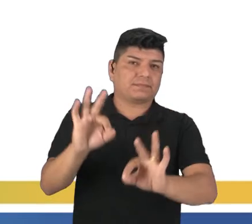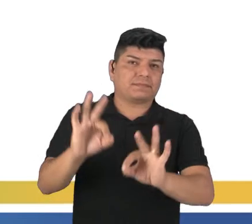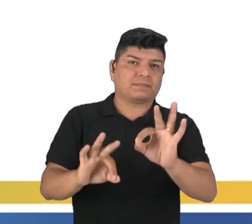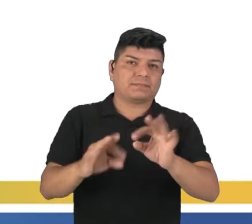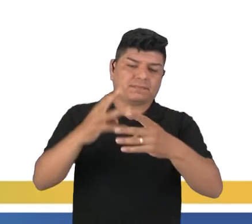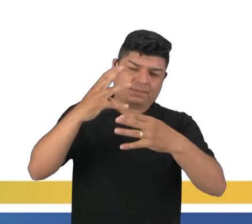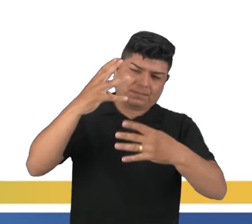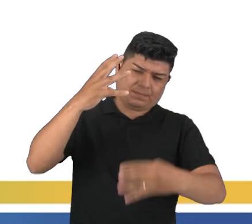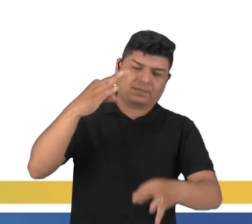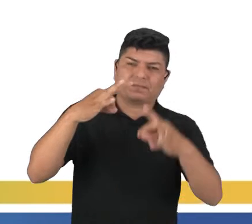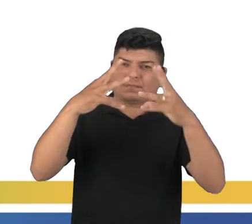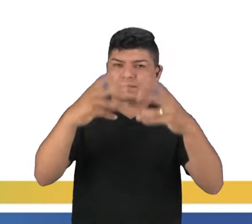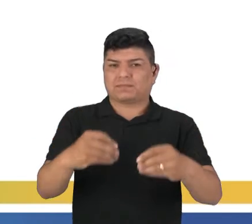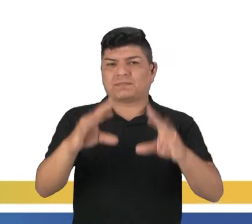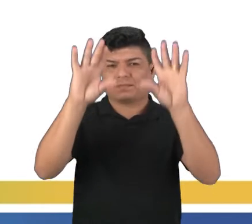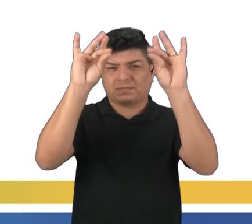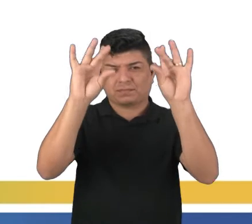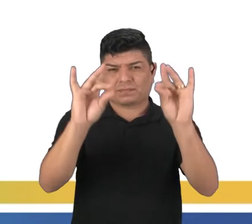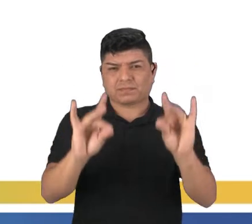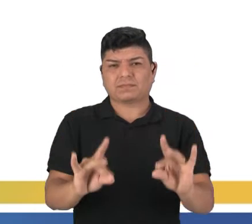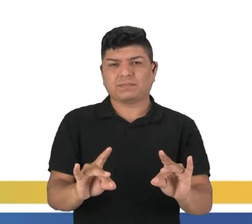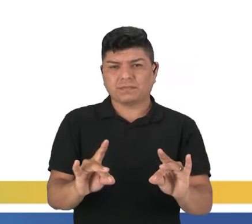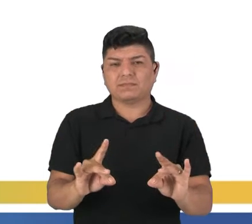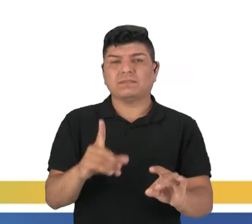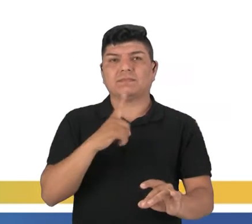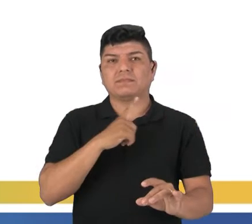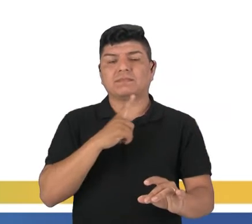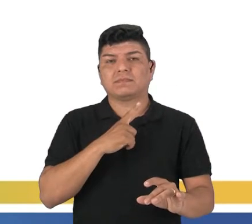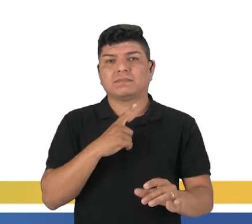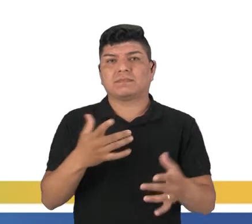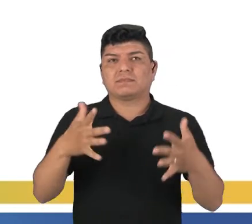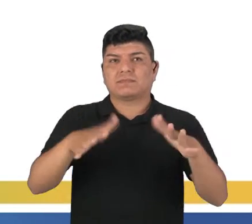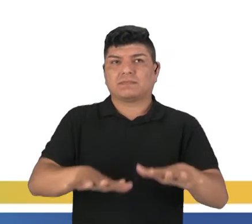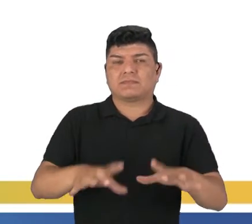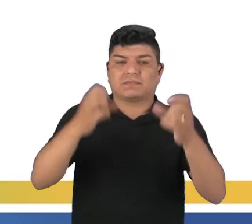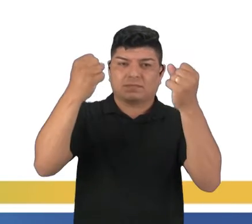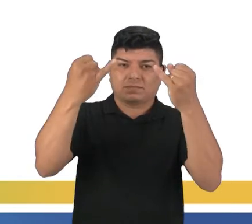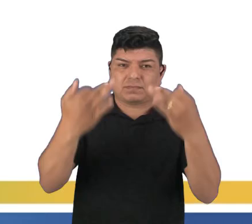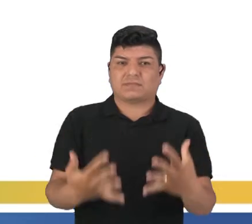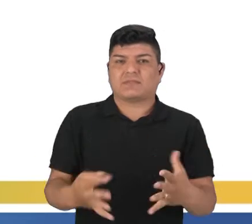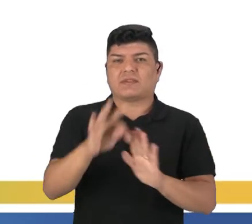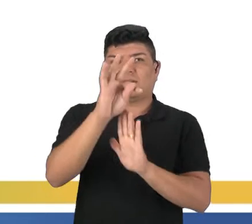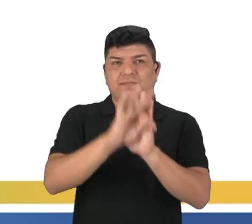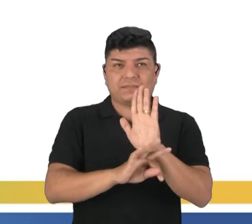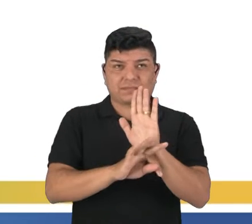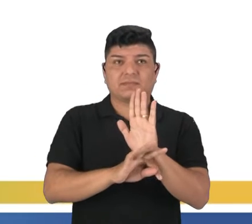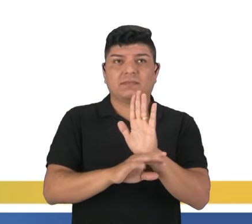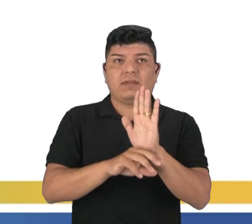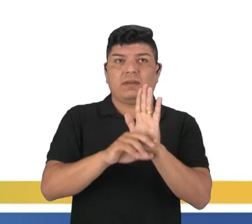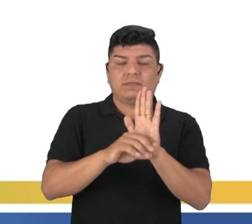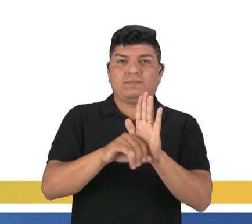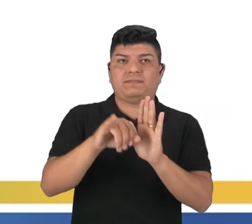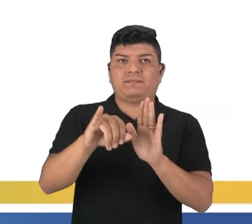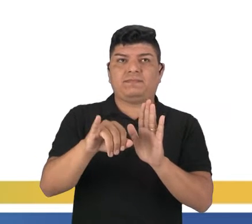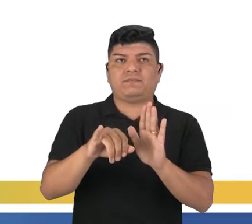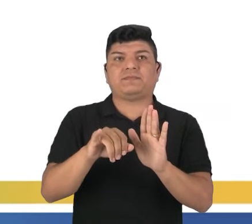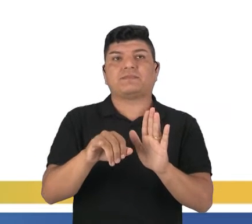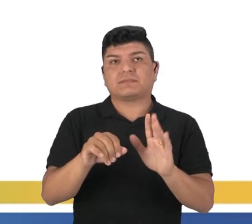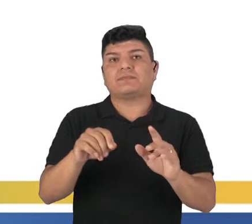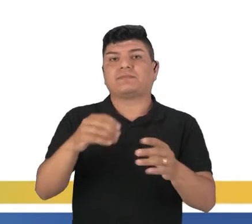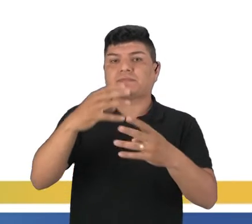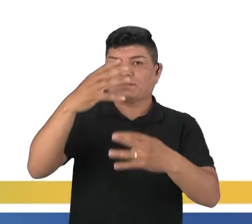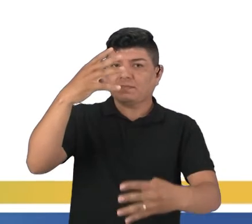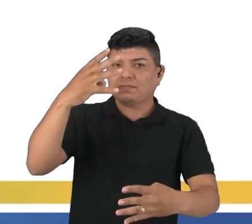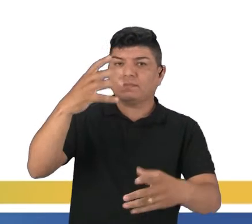uma lista com todos aqueles detalhes, dados que você quer incluir e explicar no texto. Se você acha que a lista